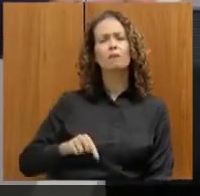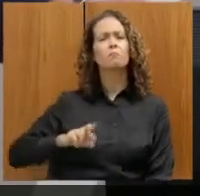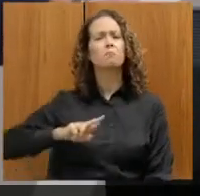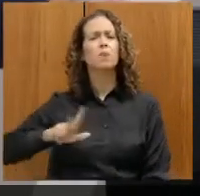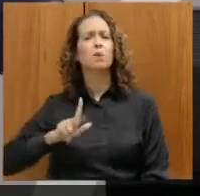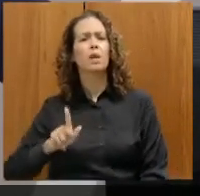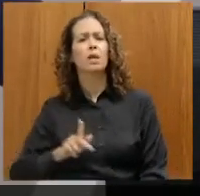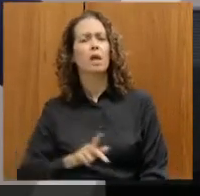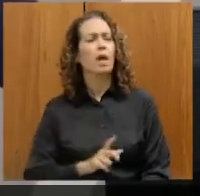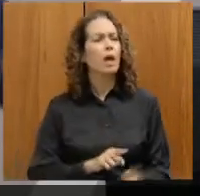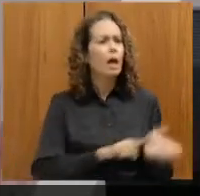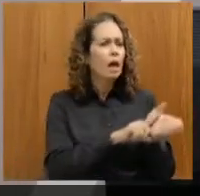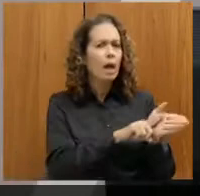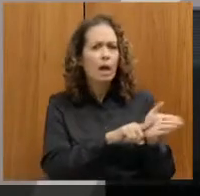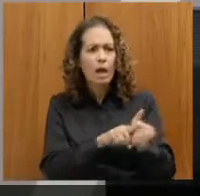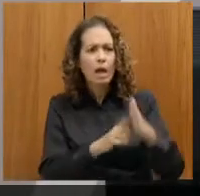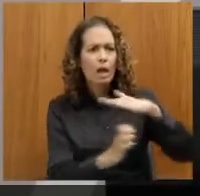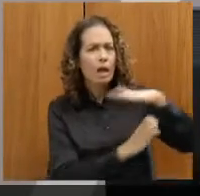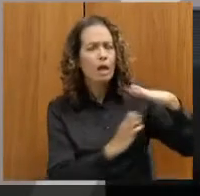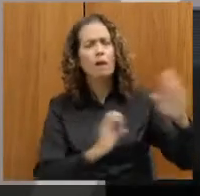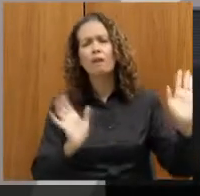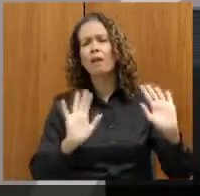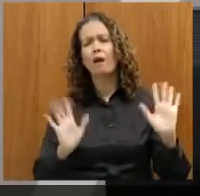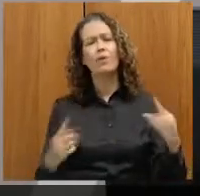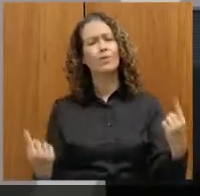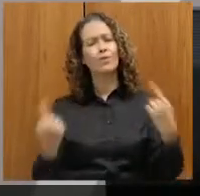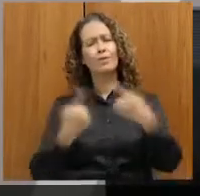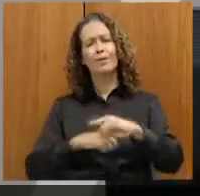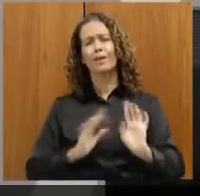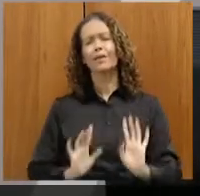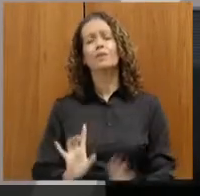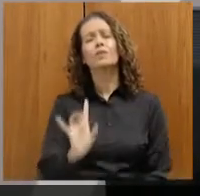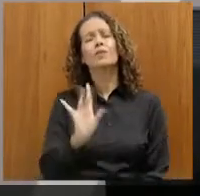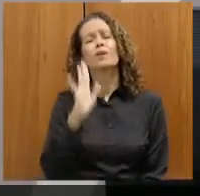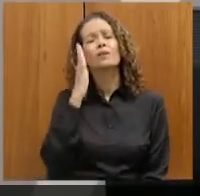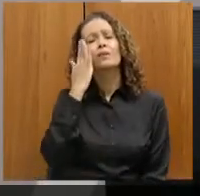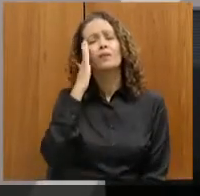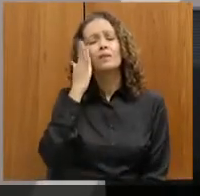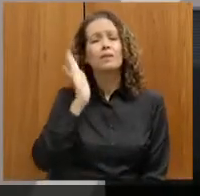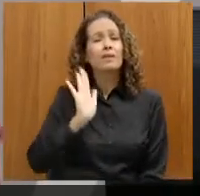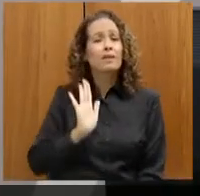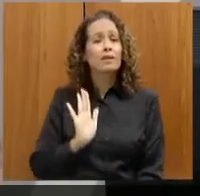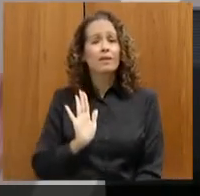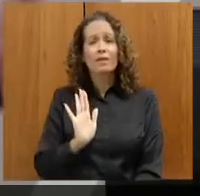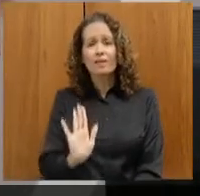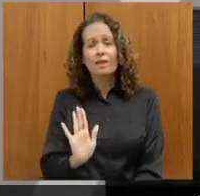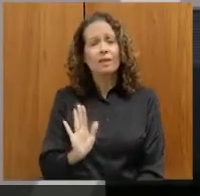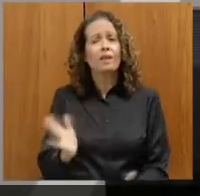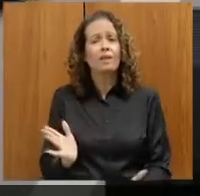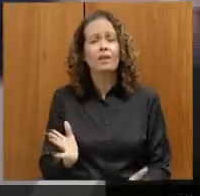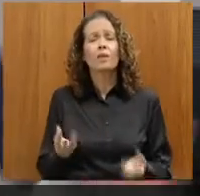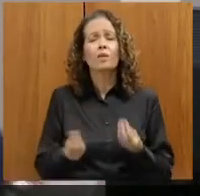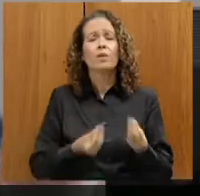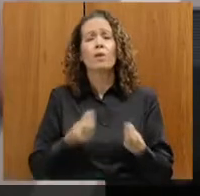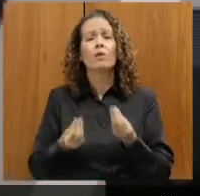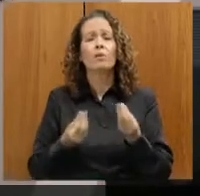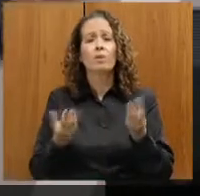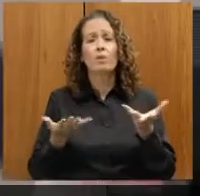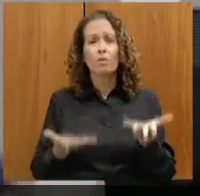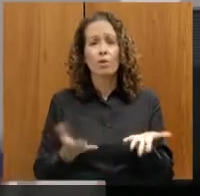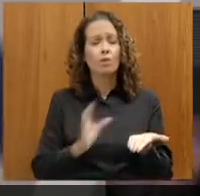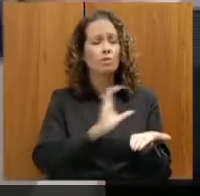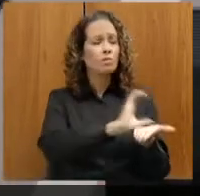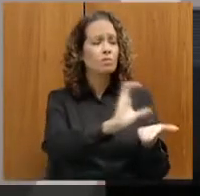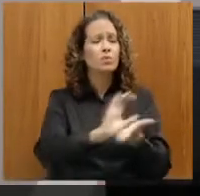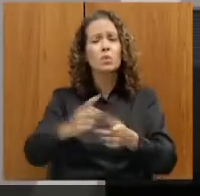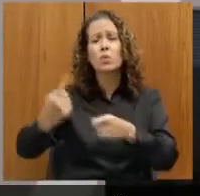empresas não pelo contrário é entender a lógica Qual é o mecanismo adequado de atração de